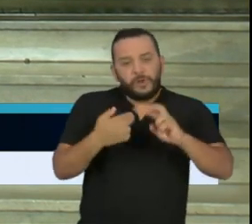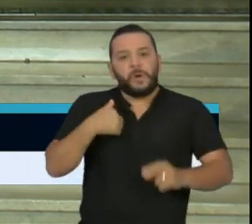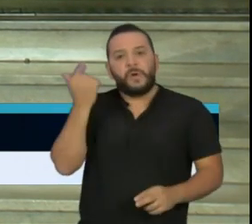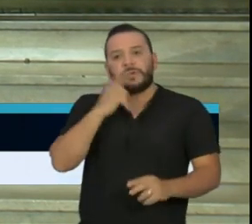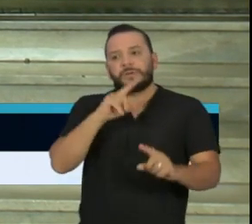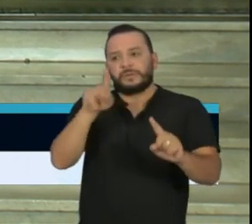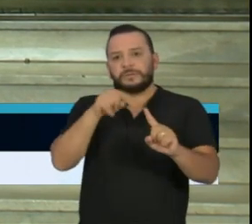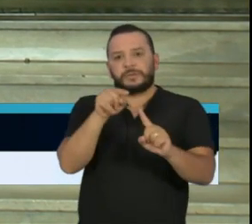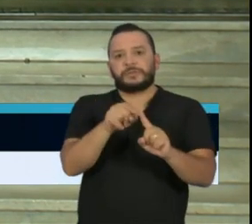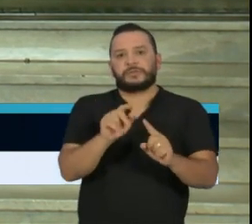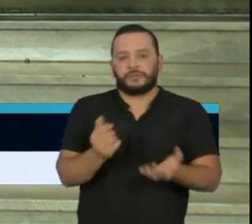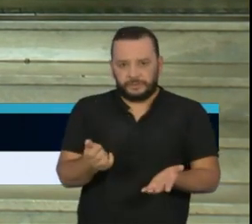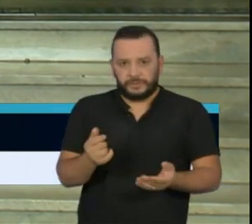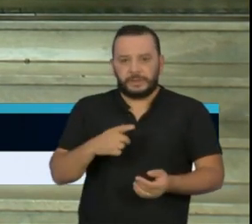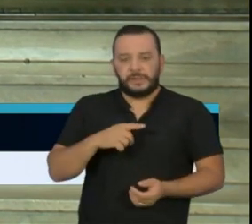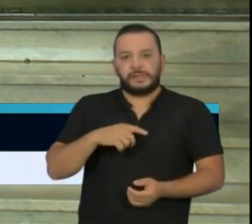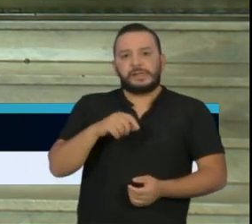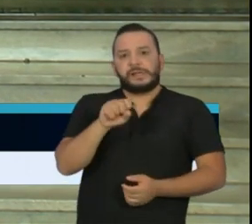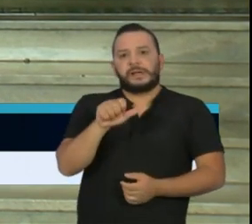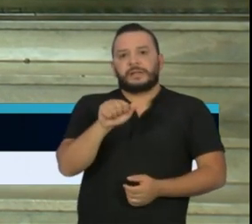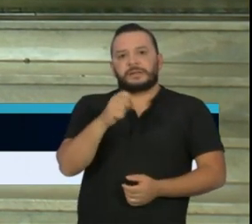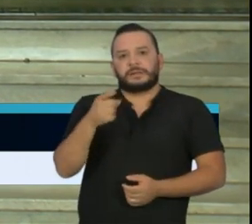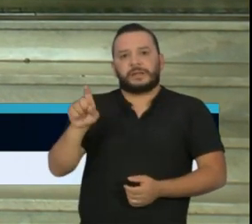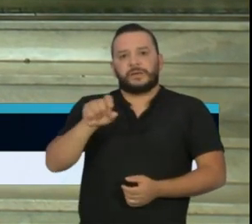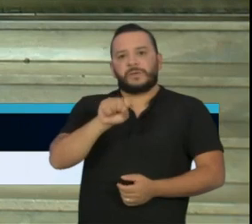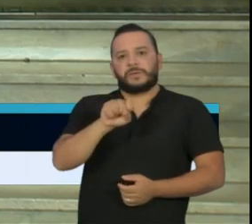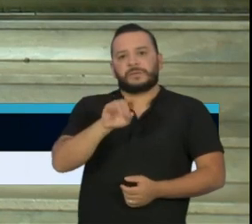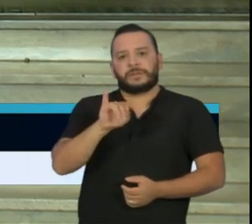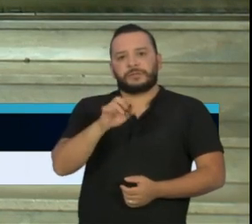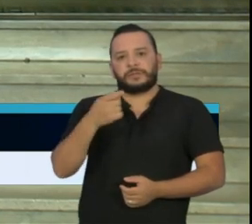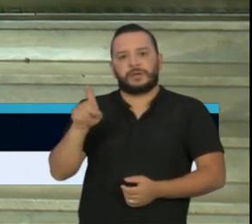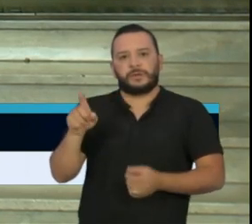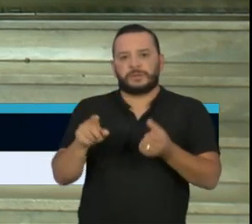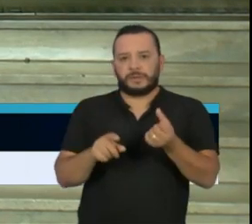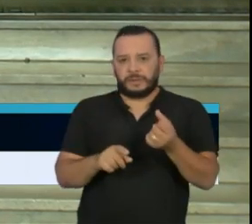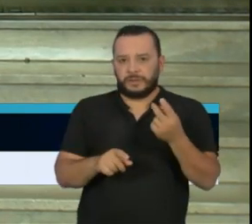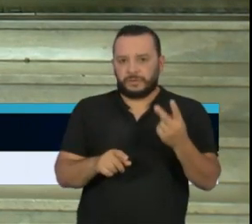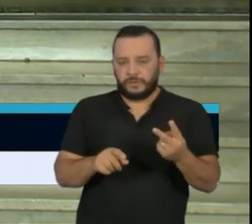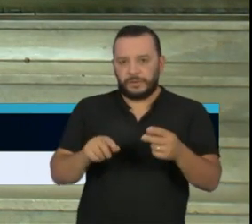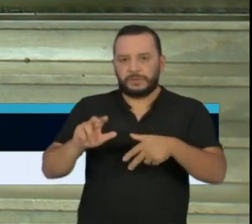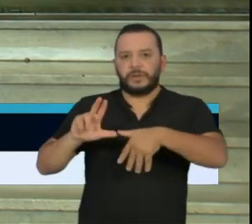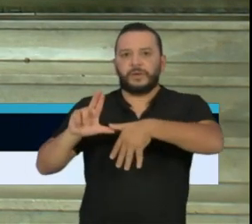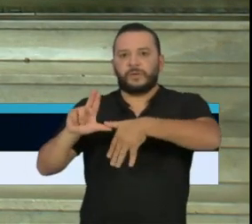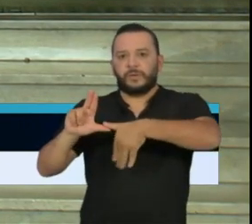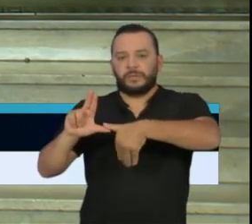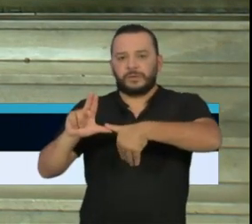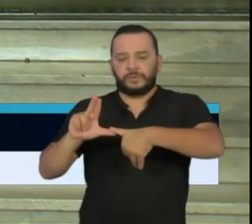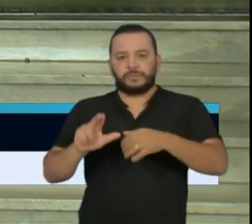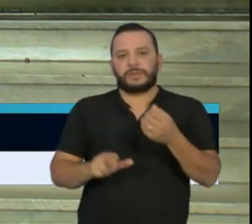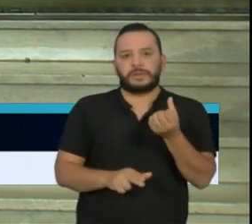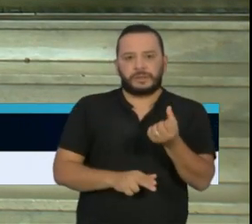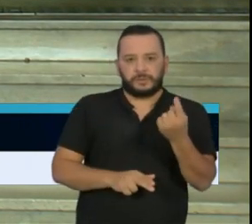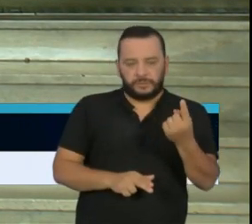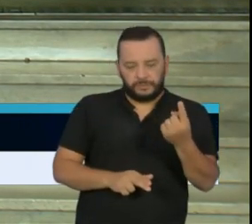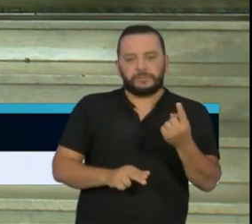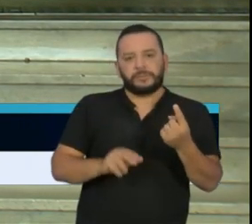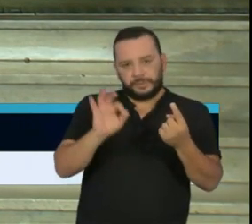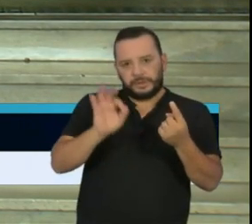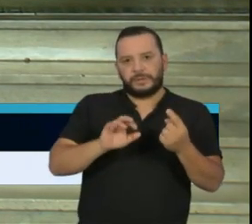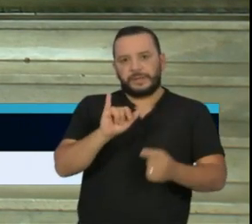esses índices. São Sebastião, 62%, Ubatuba, 61%,